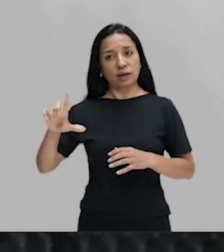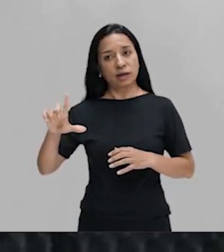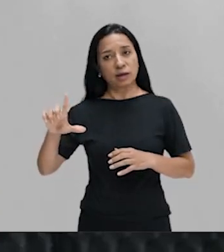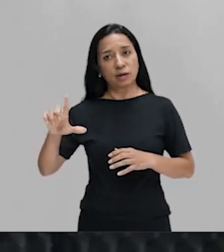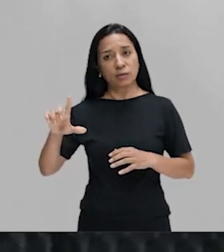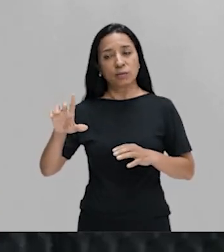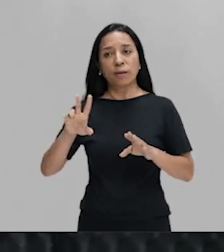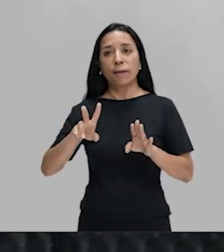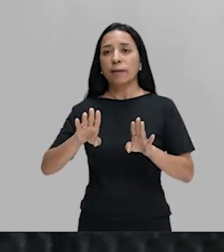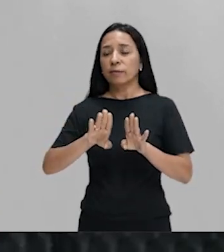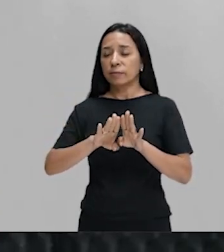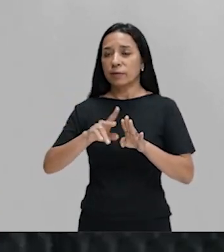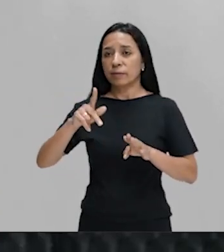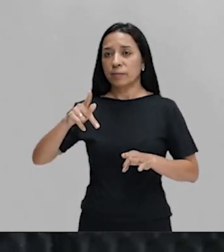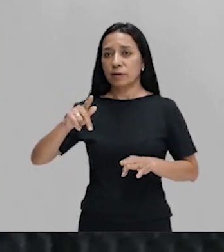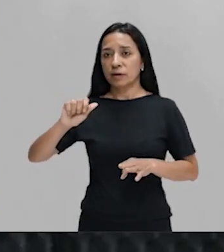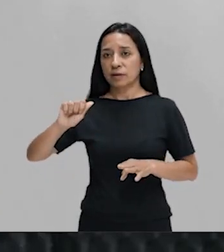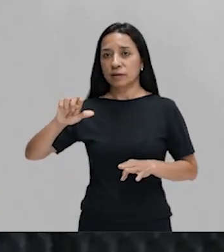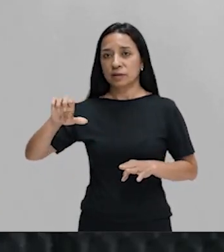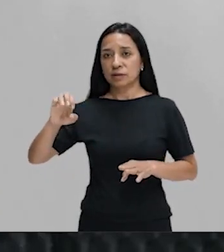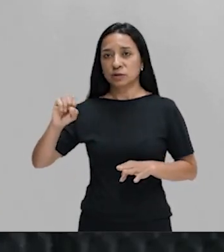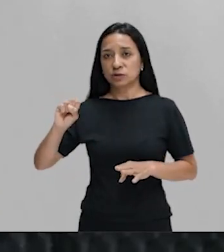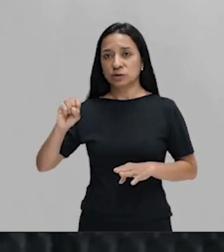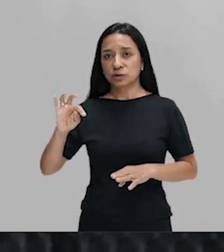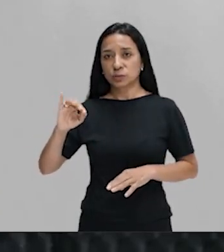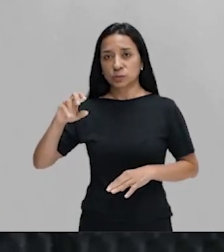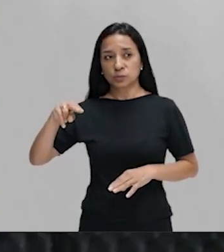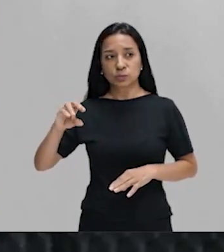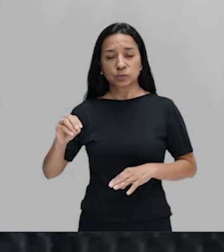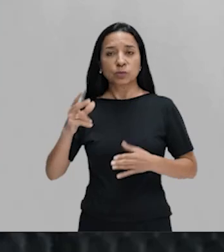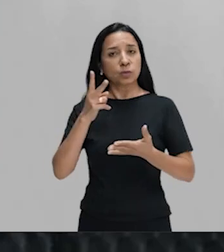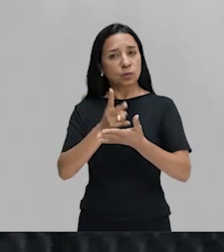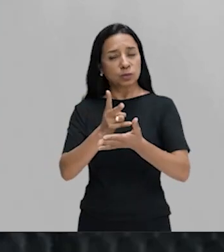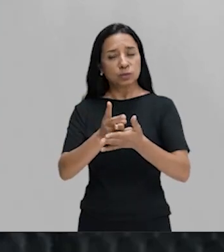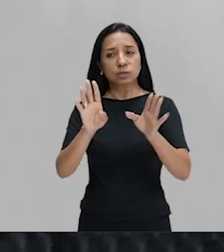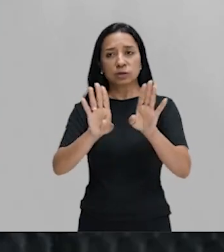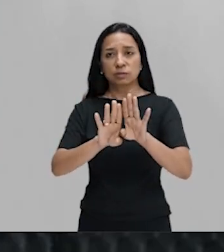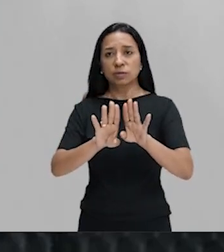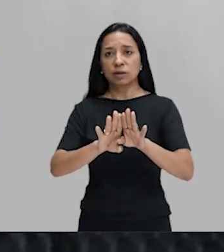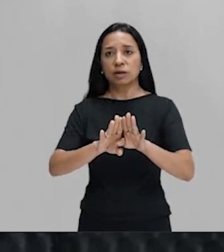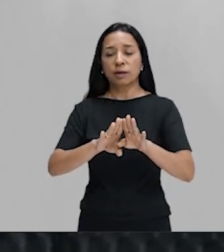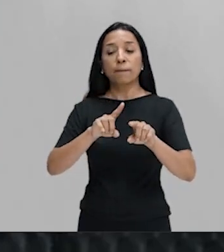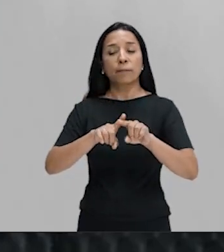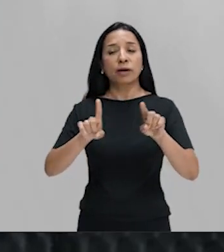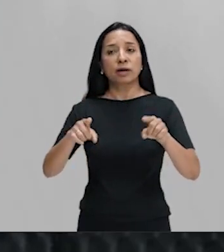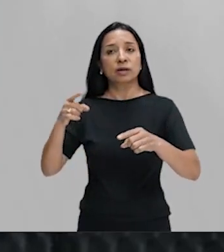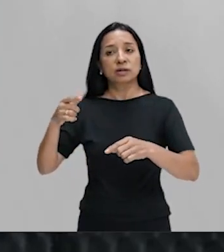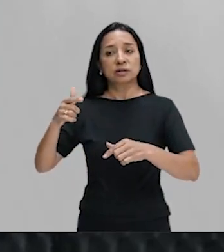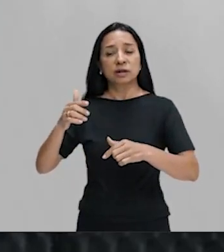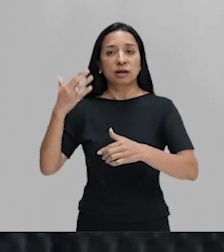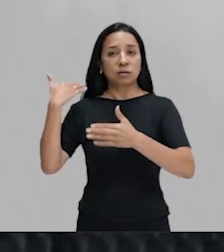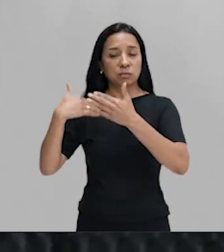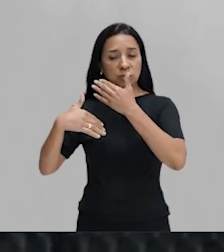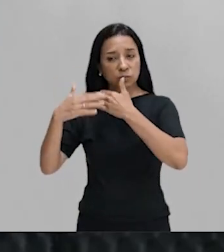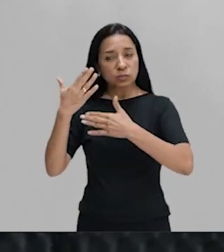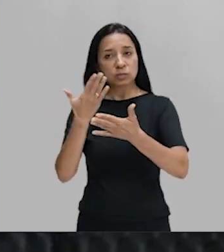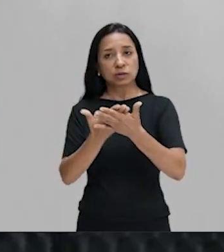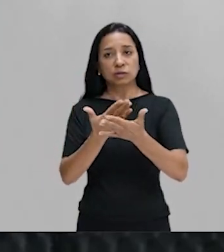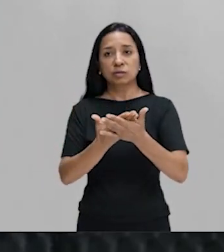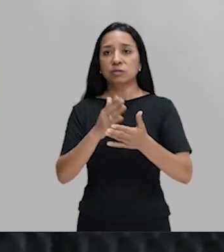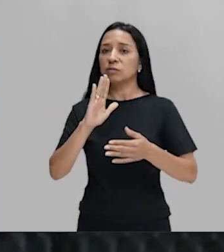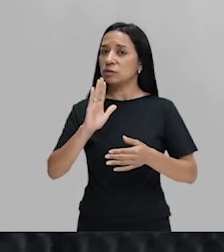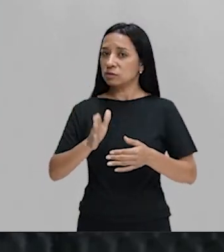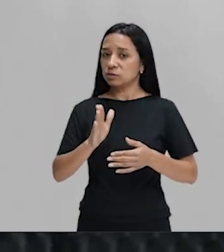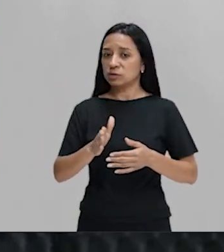em outras aulas nós já discutimos esse conflito. Então nós vamos destacar principalmente as guerras do Golfo,